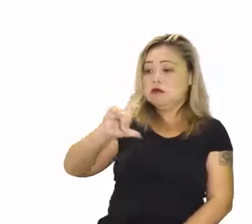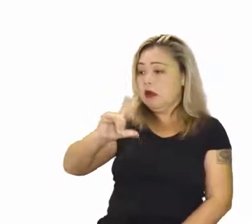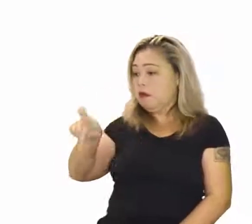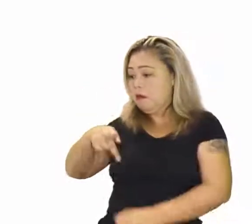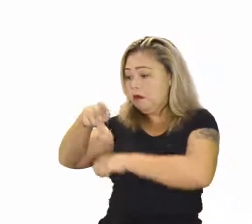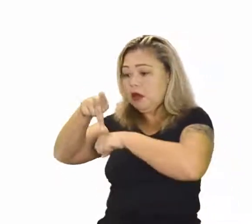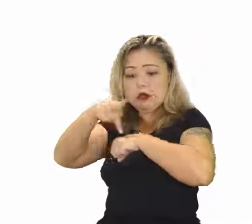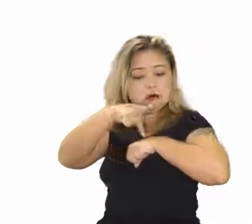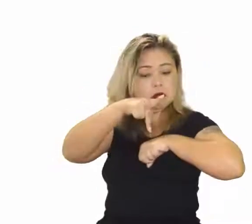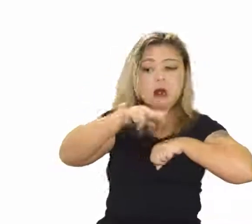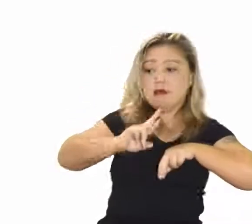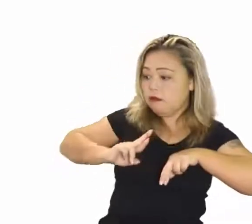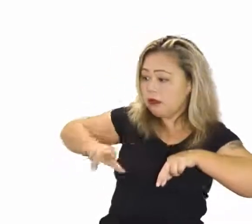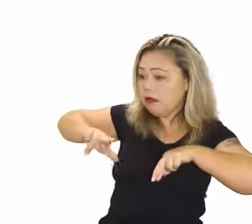esse julgamento.